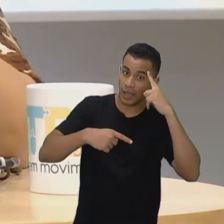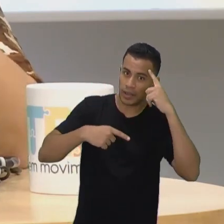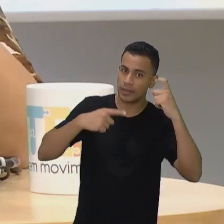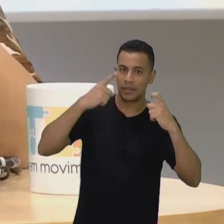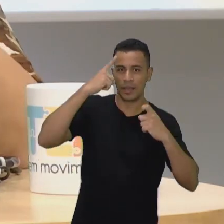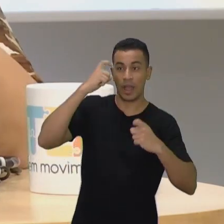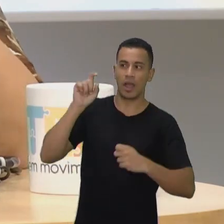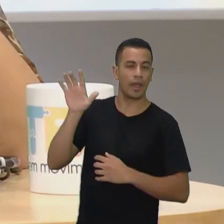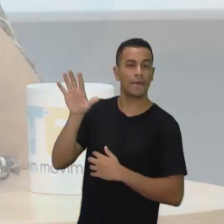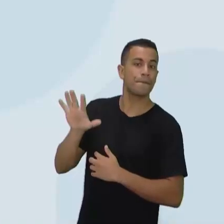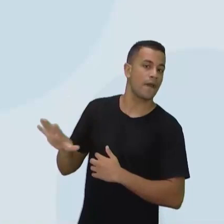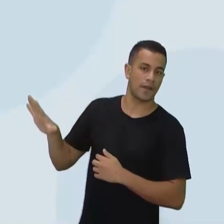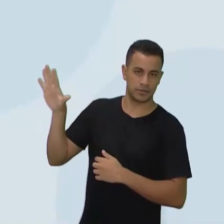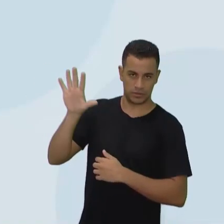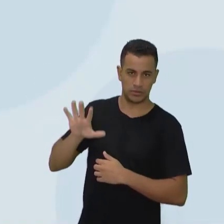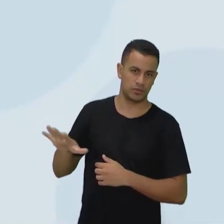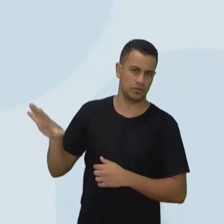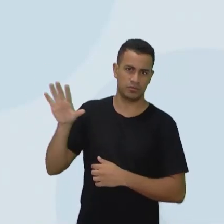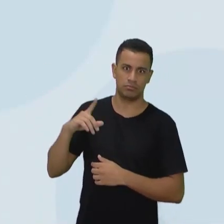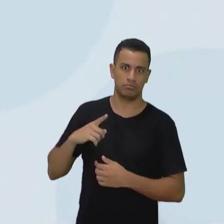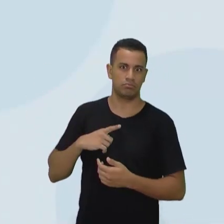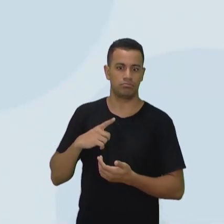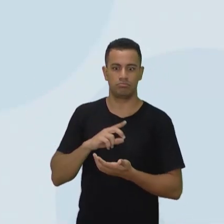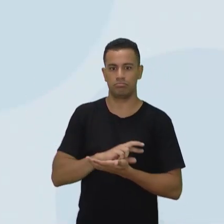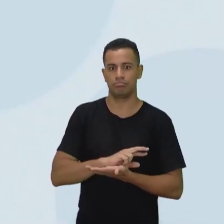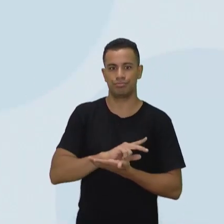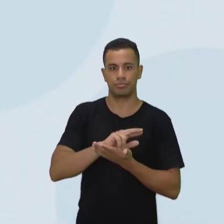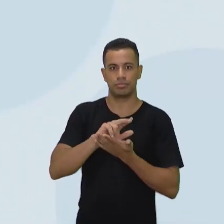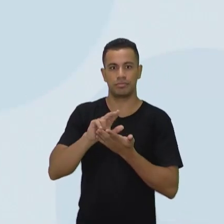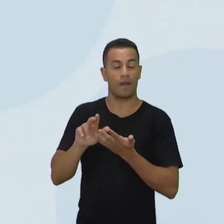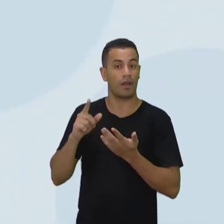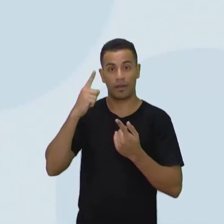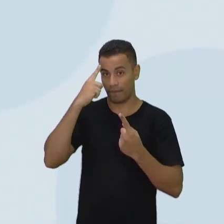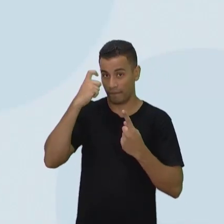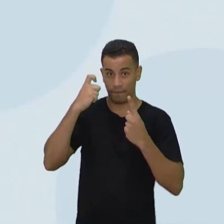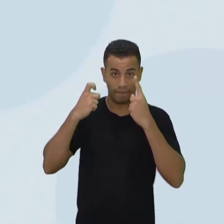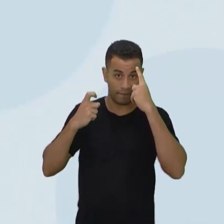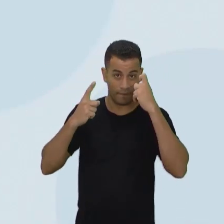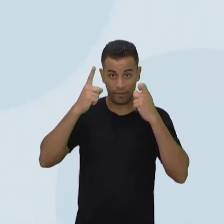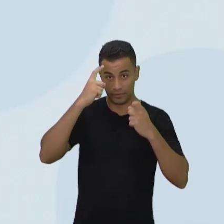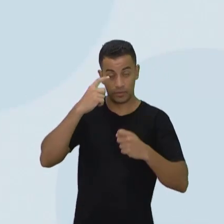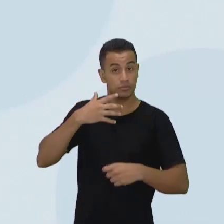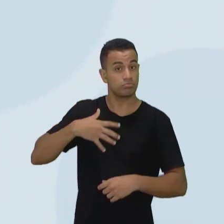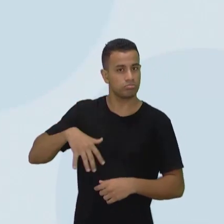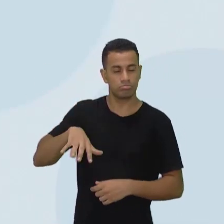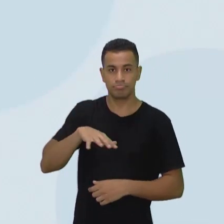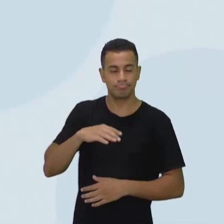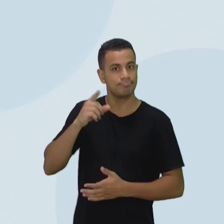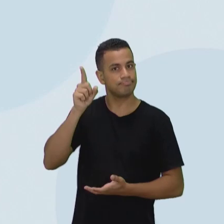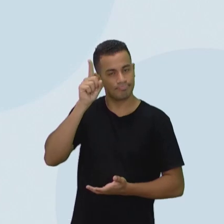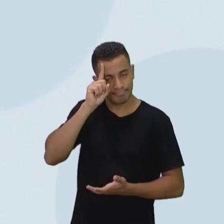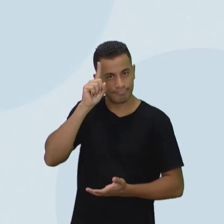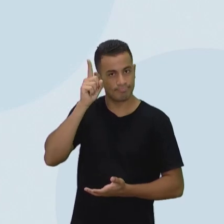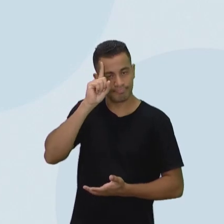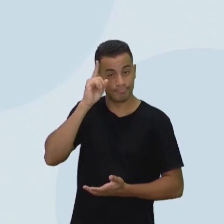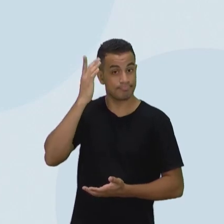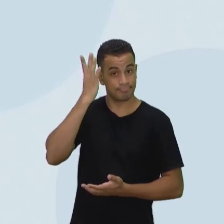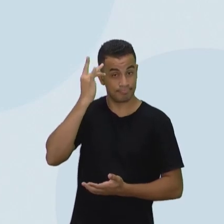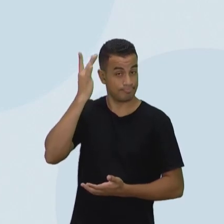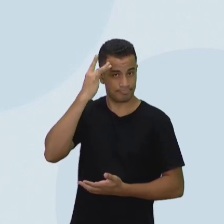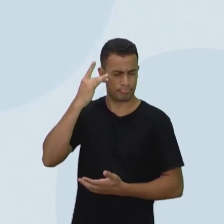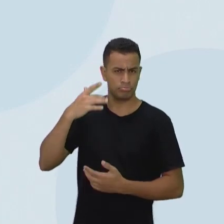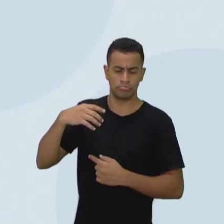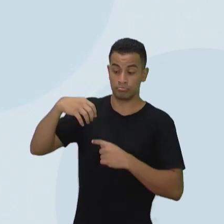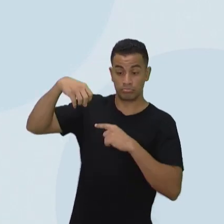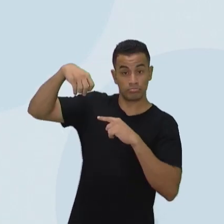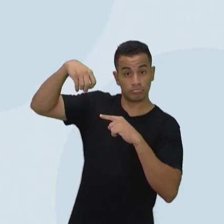né? 1 milhão de ideias que nós temos todos os dias e o foco, a luz, né, no caso, seria o